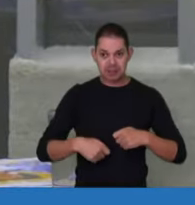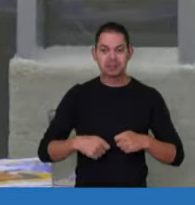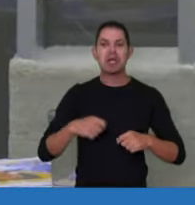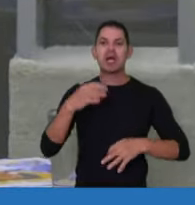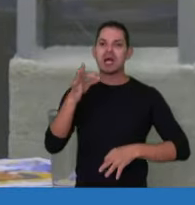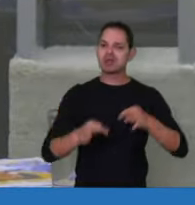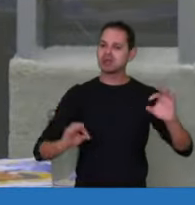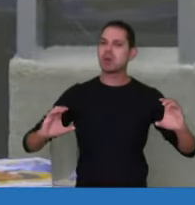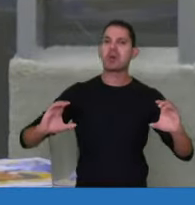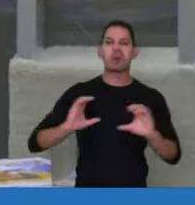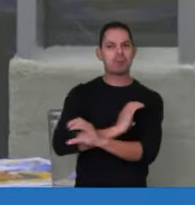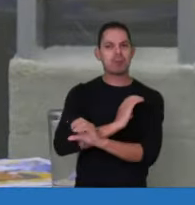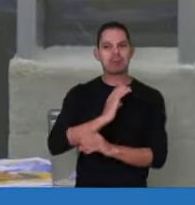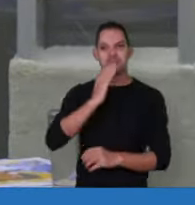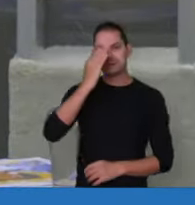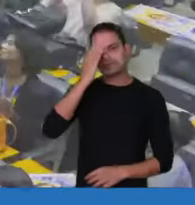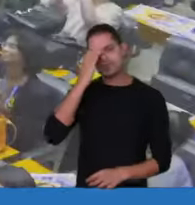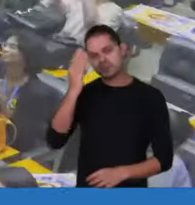Muito obrigada.